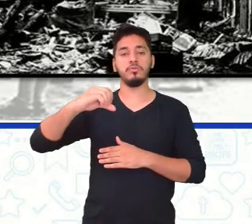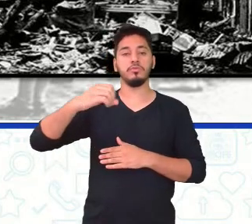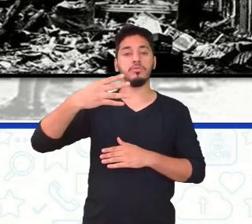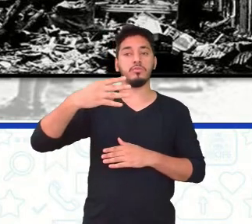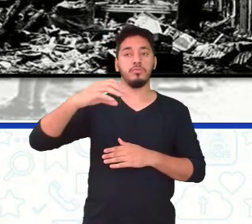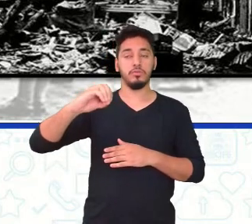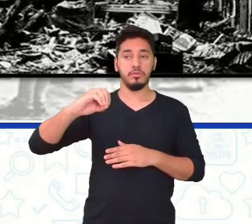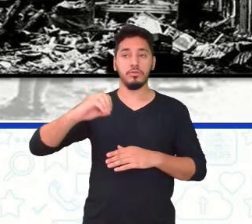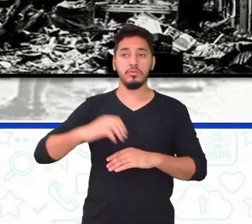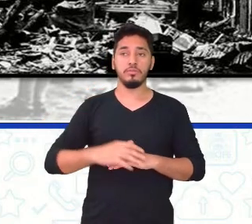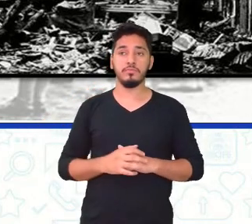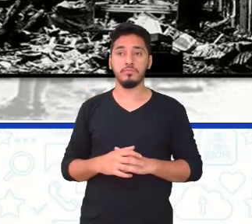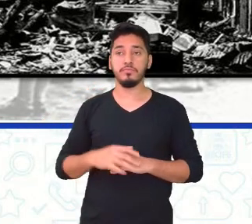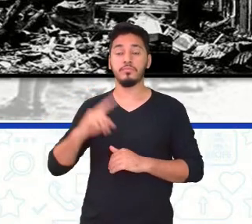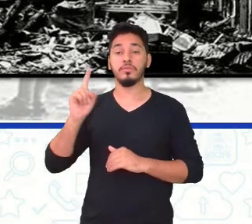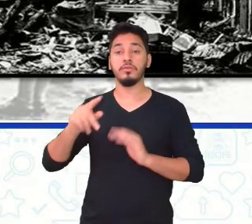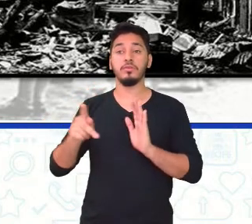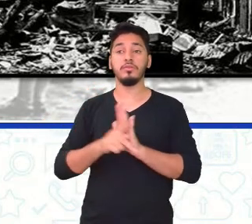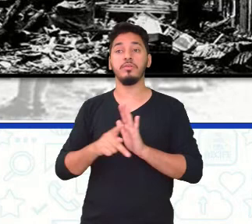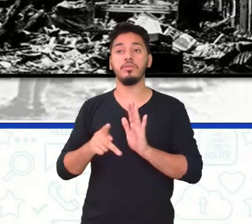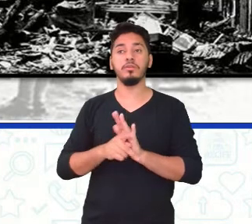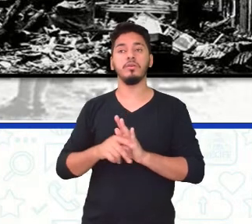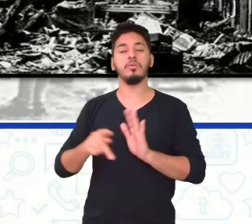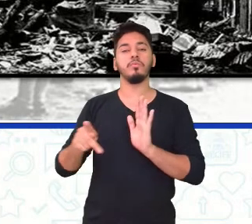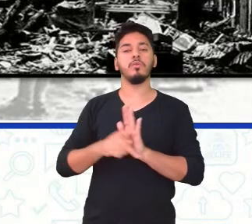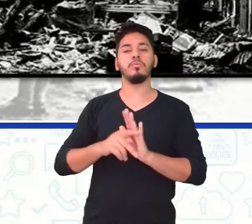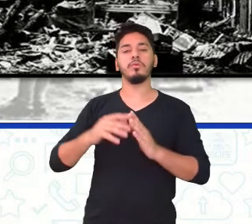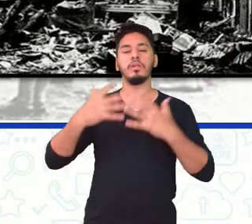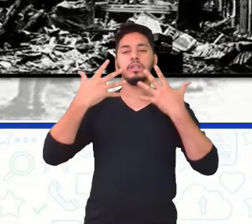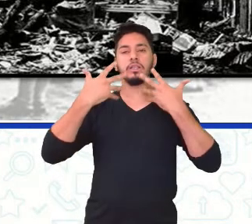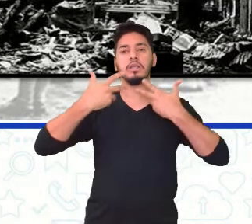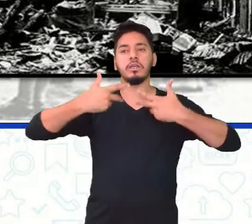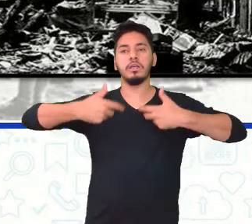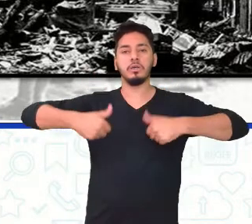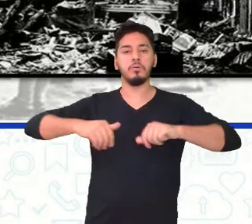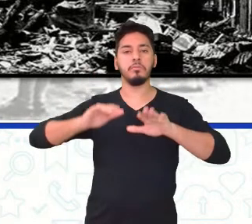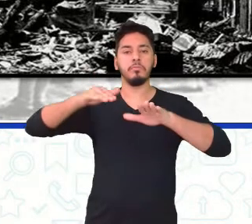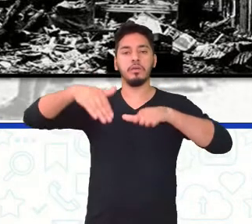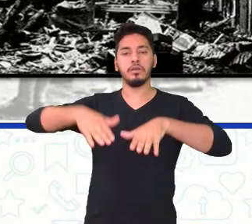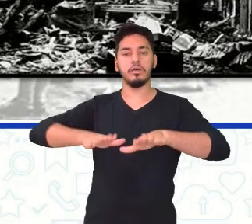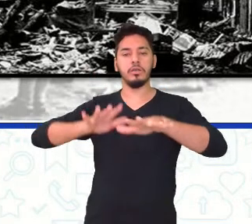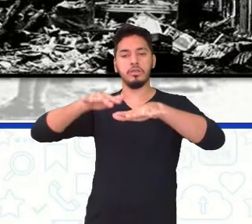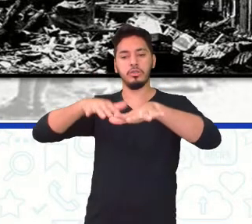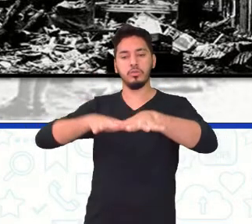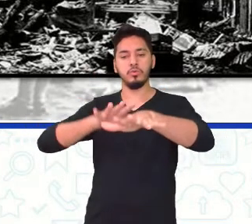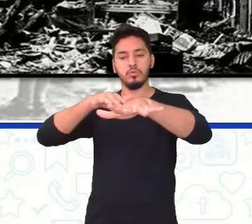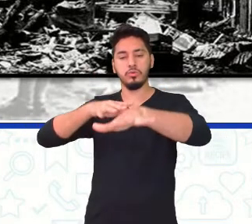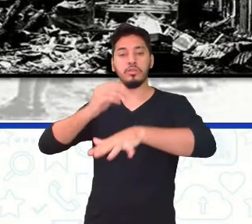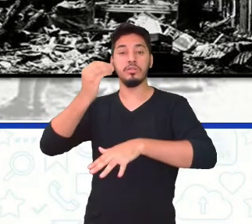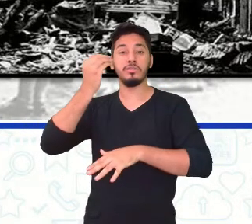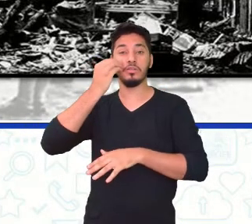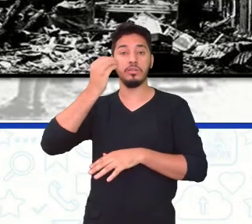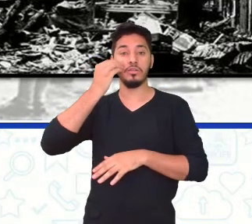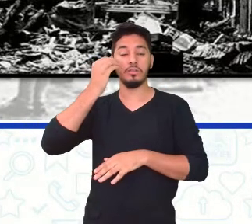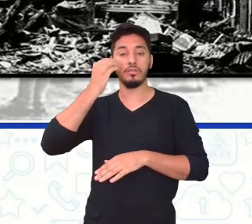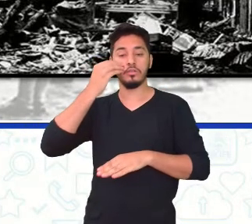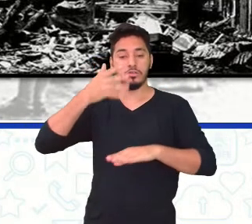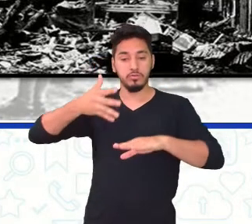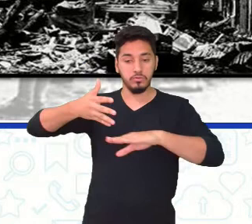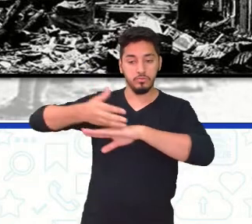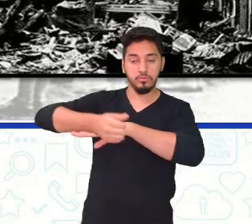1940, é a Operação Leão Marinho, onde eles vão tentar dominar, né, invadir